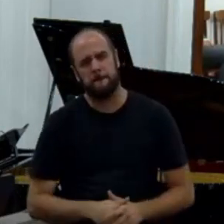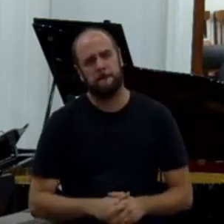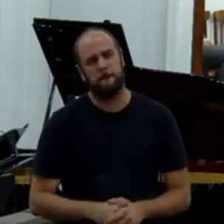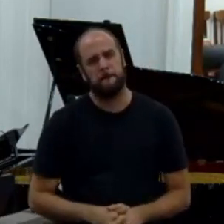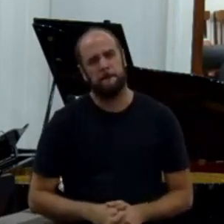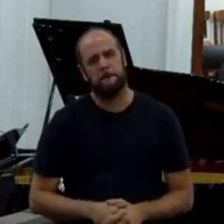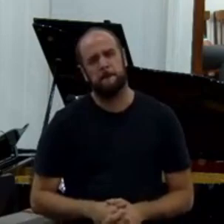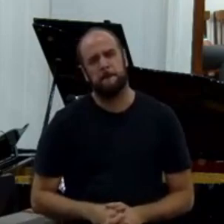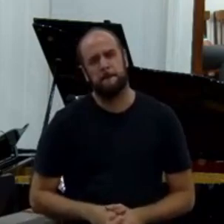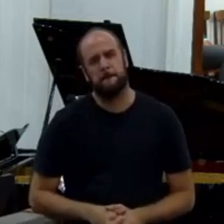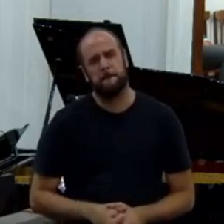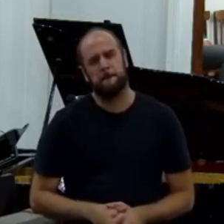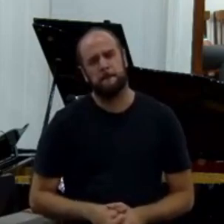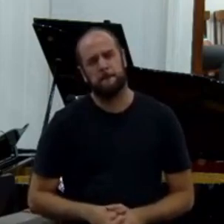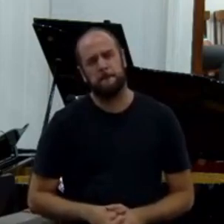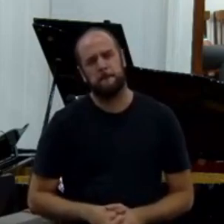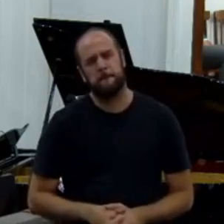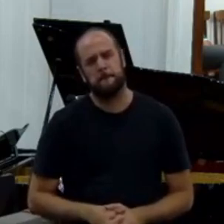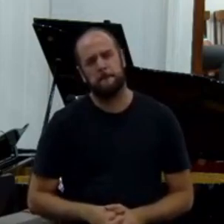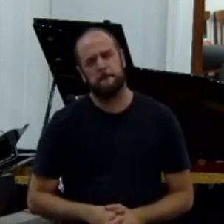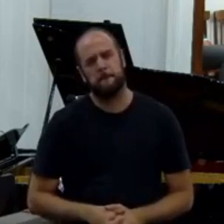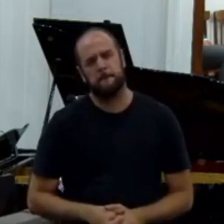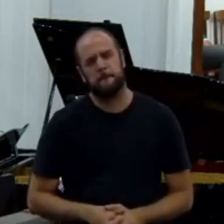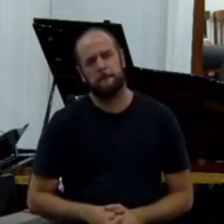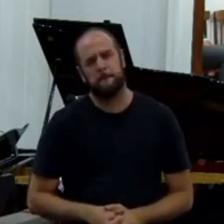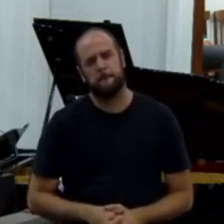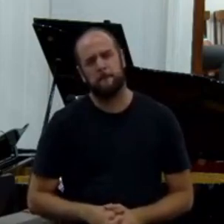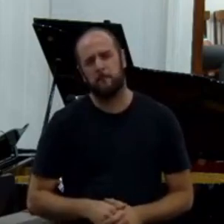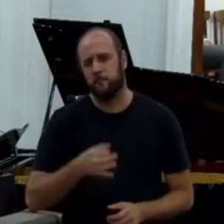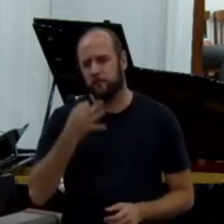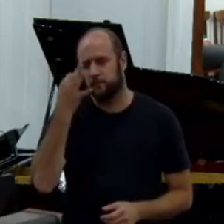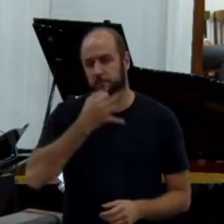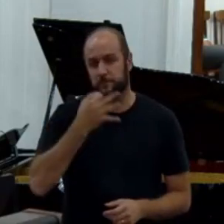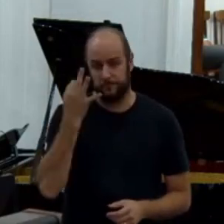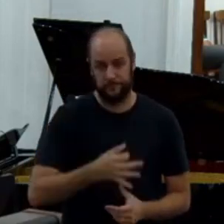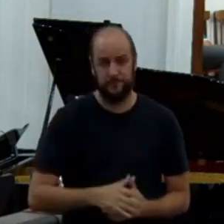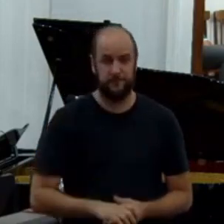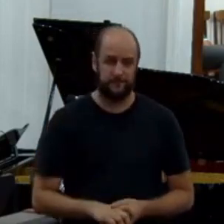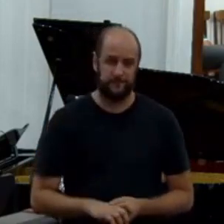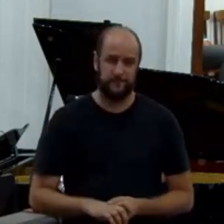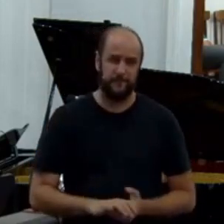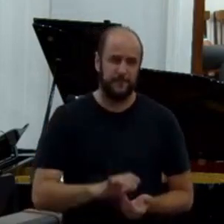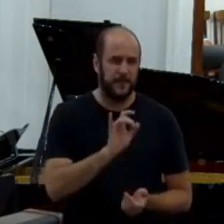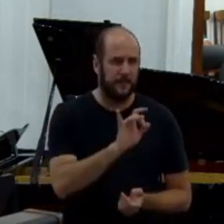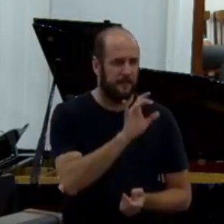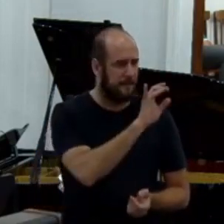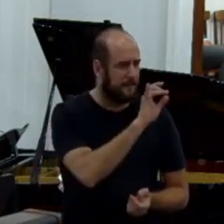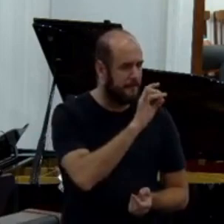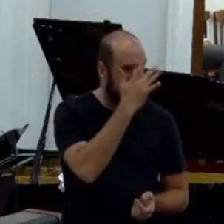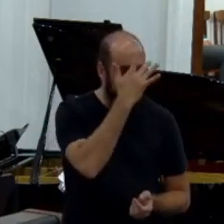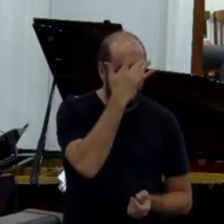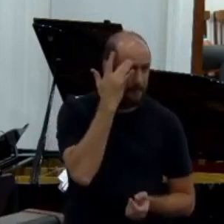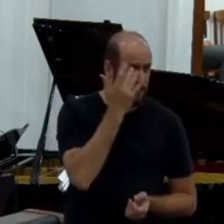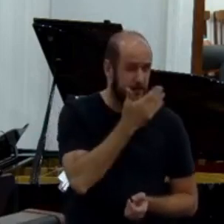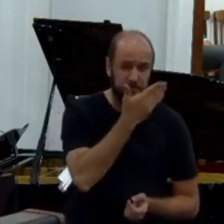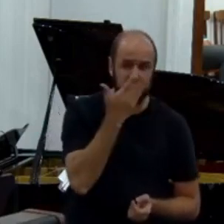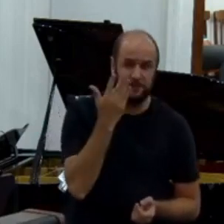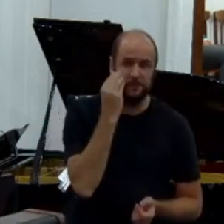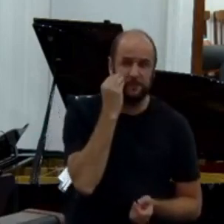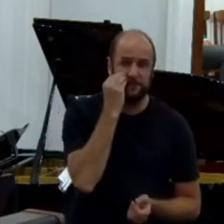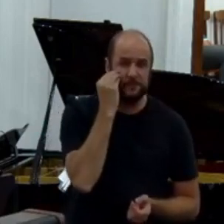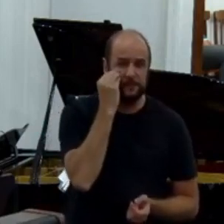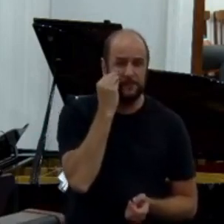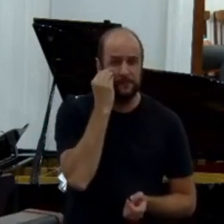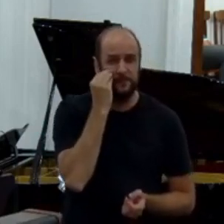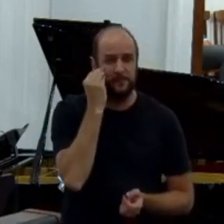Eu tenho certeza de uma coisa: Cada um de nós aqui